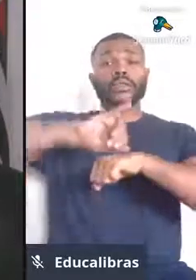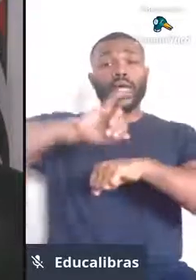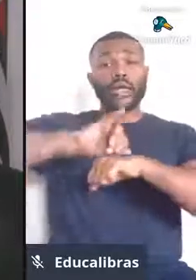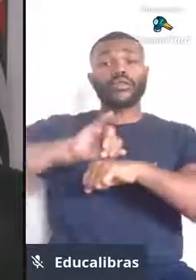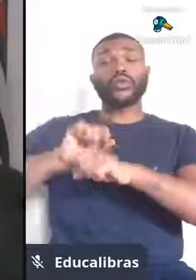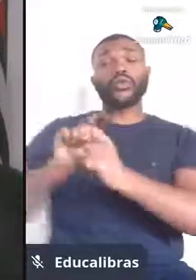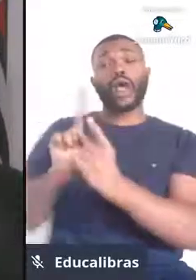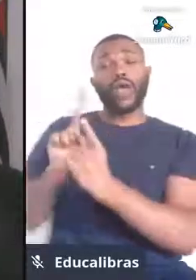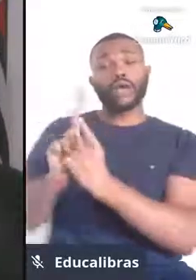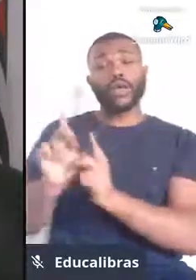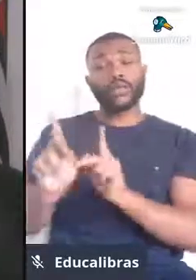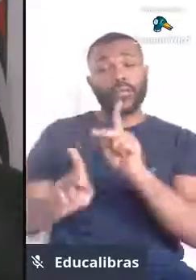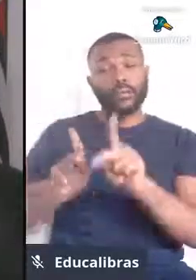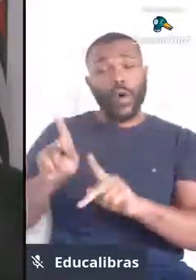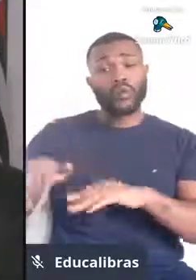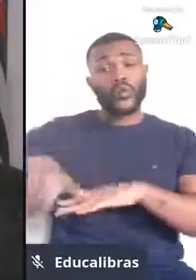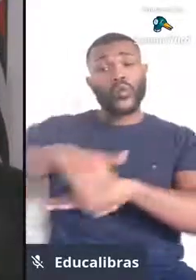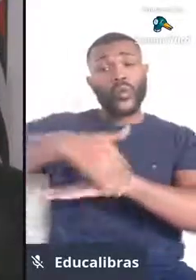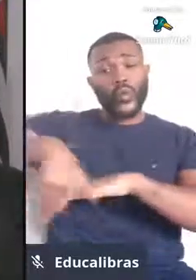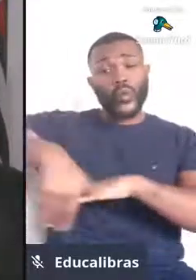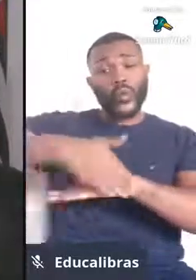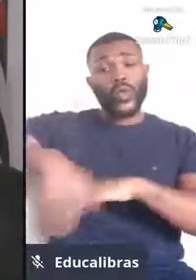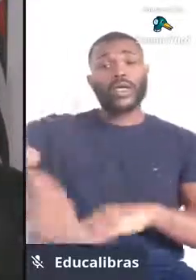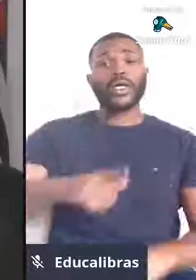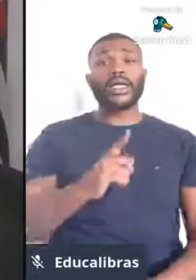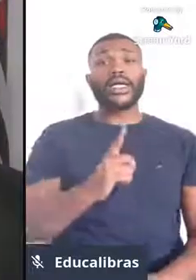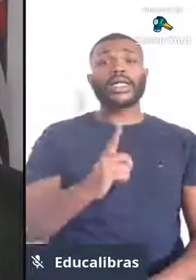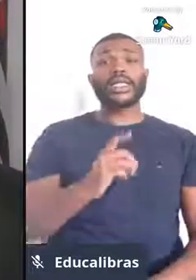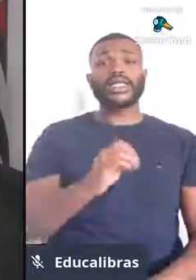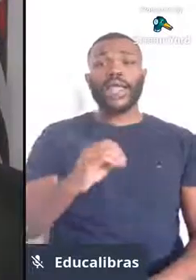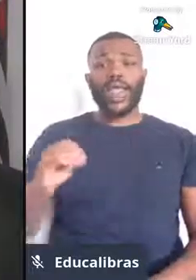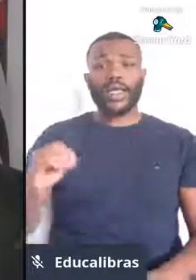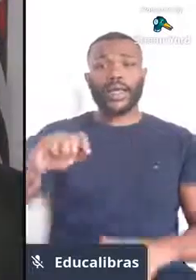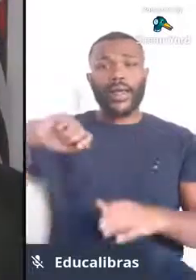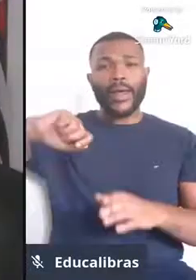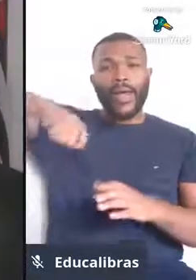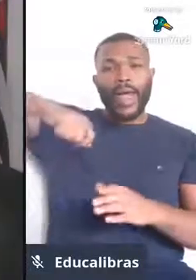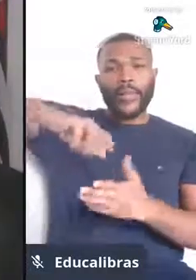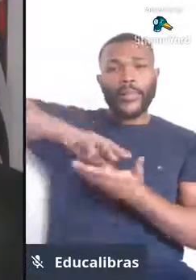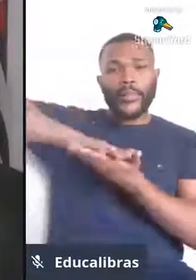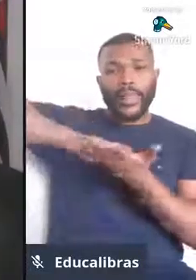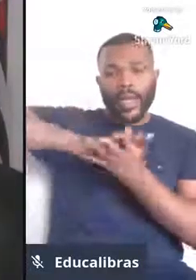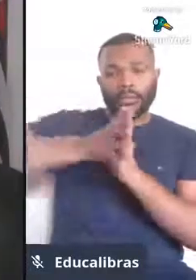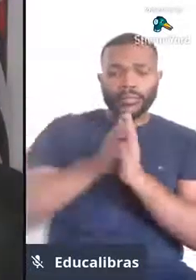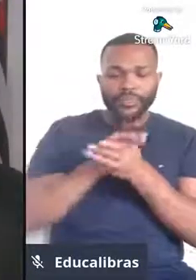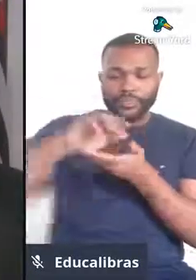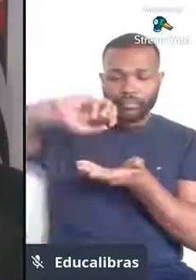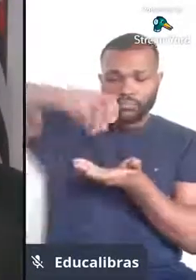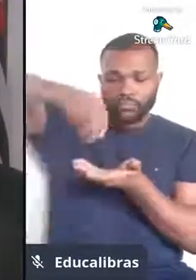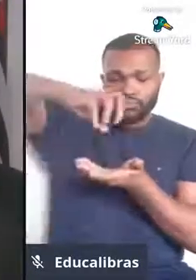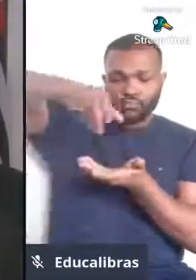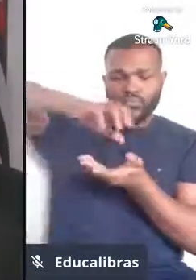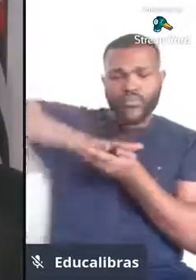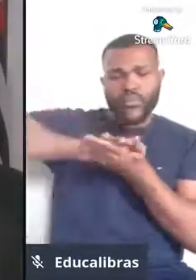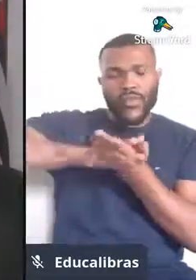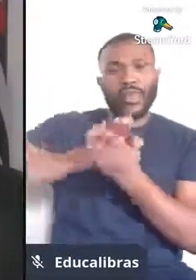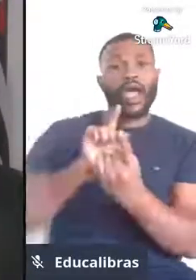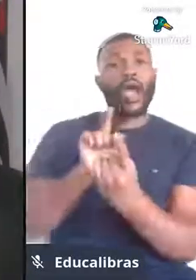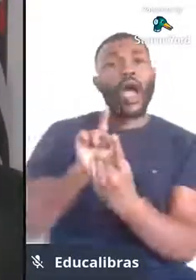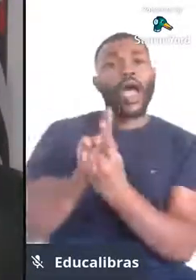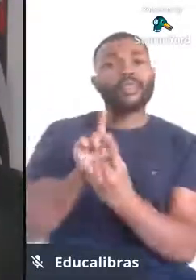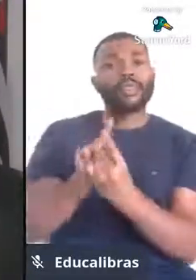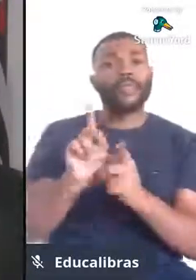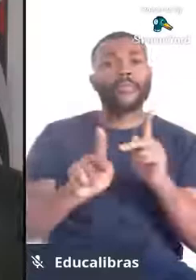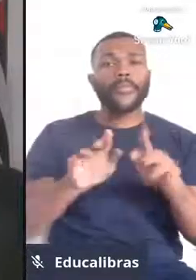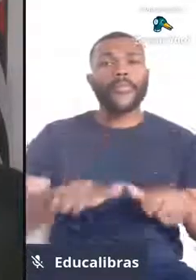rua. Tem mais de 100 pias que foram construídas para atender a população de rua, né? Tem todo o programa